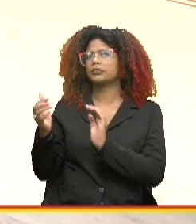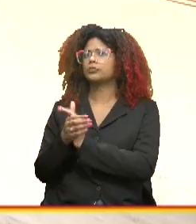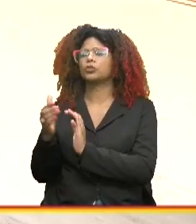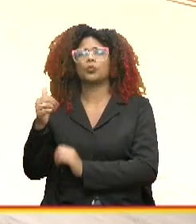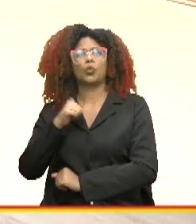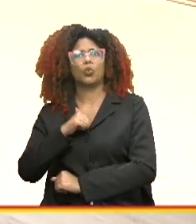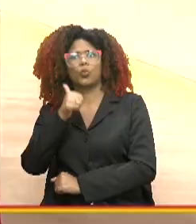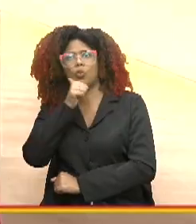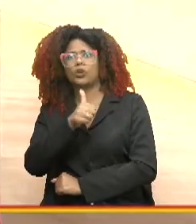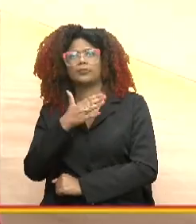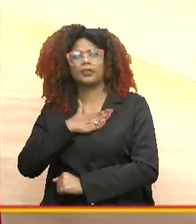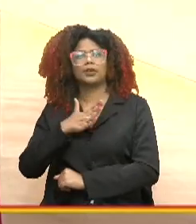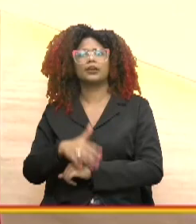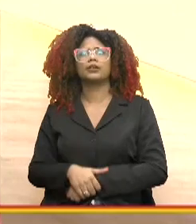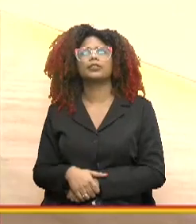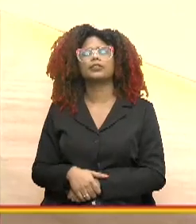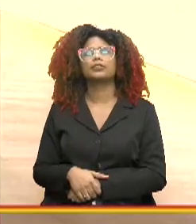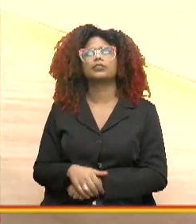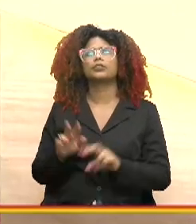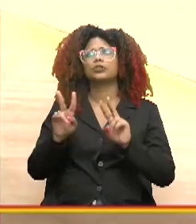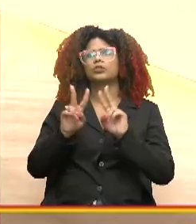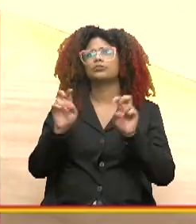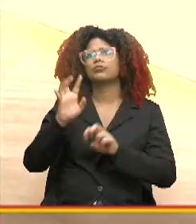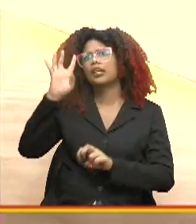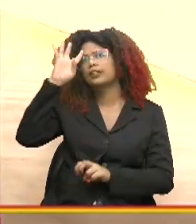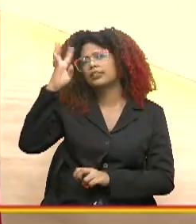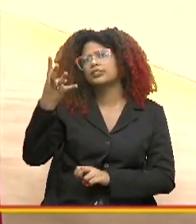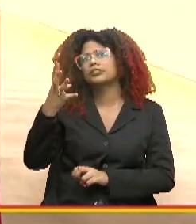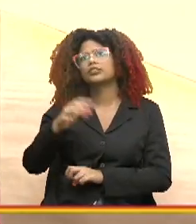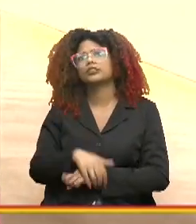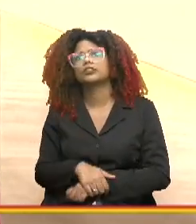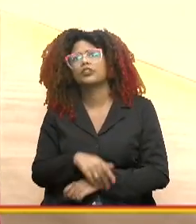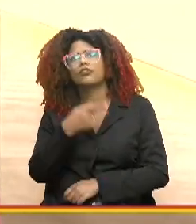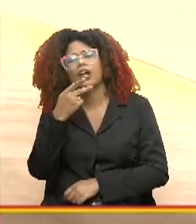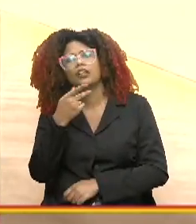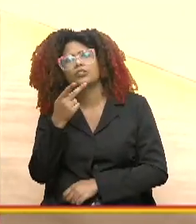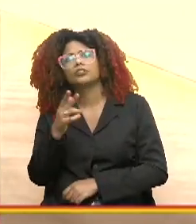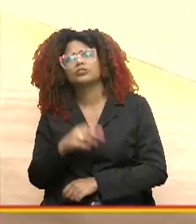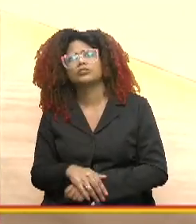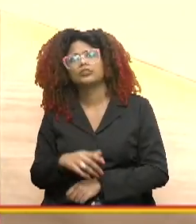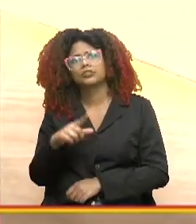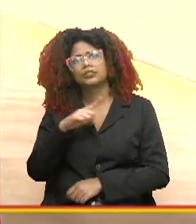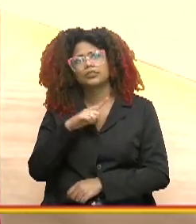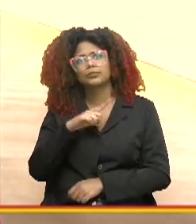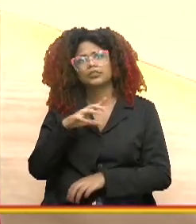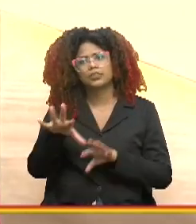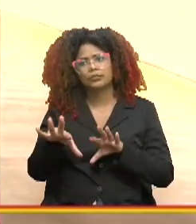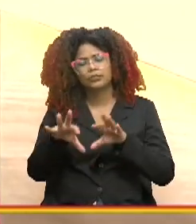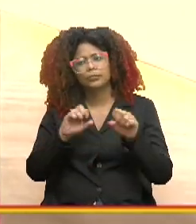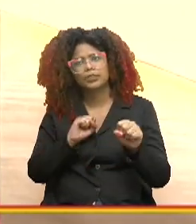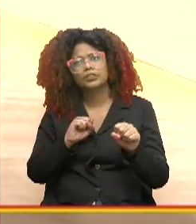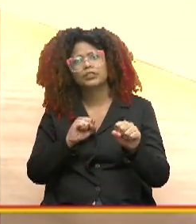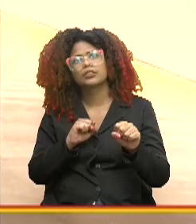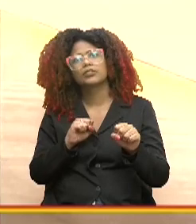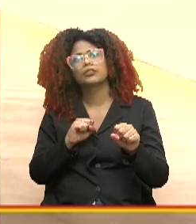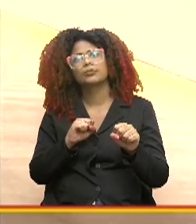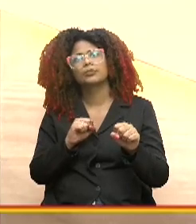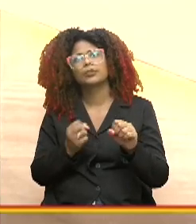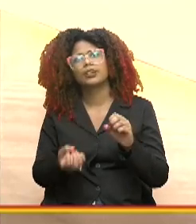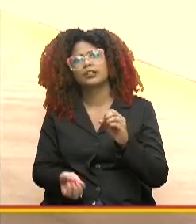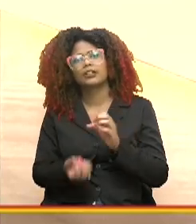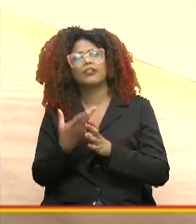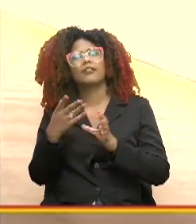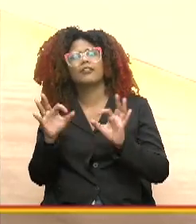aí vem as partes de decisões que eu digo que daí nós temos que ter alguma formação para uma família